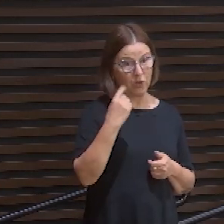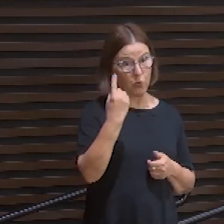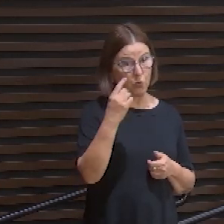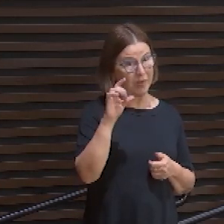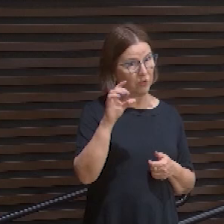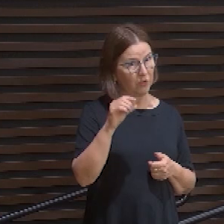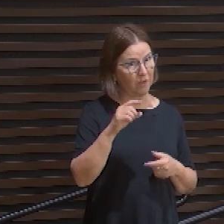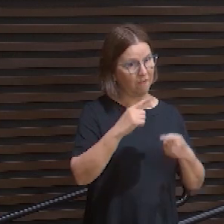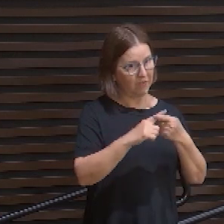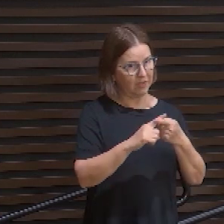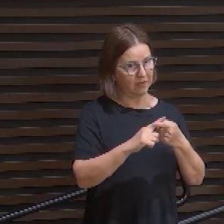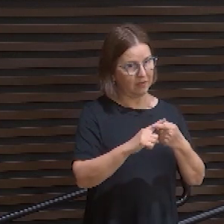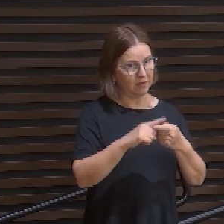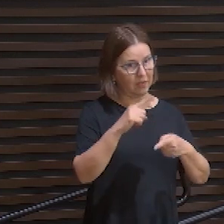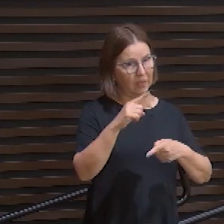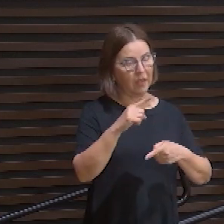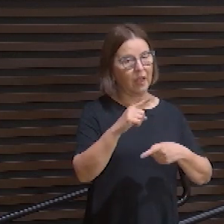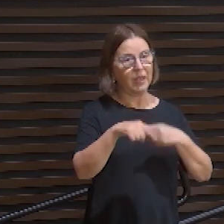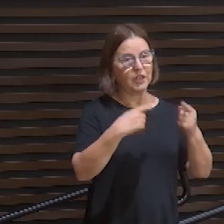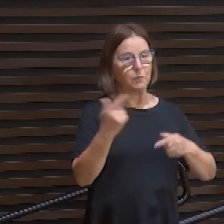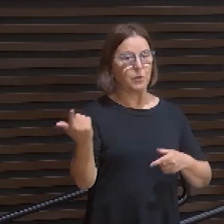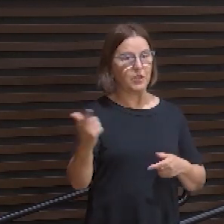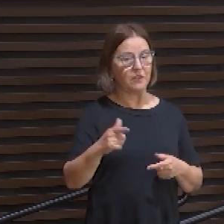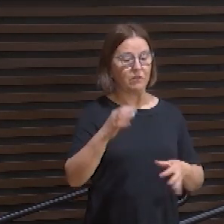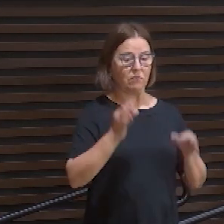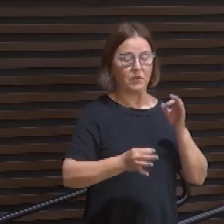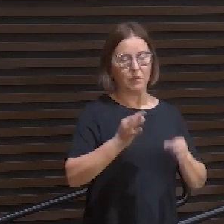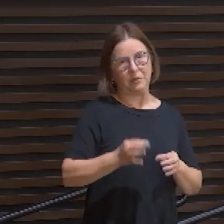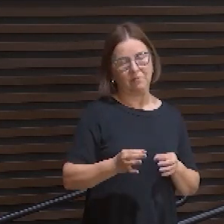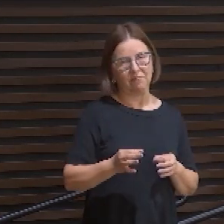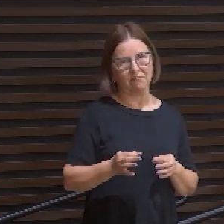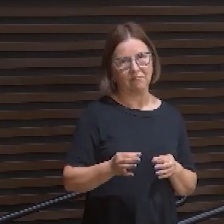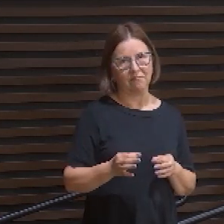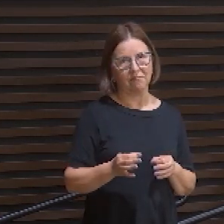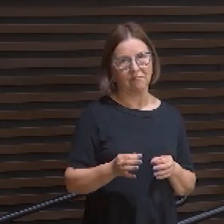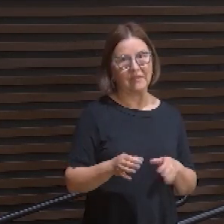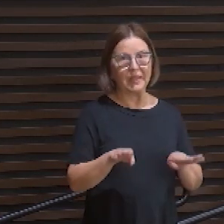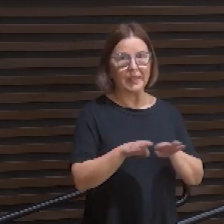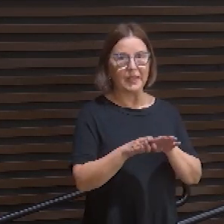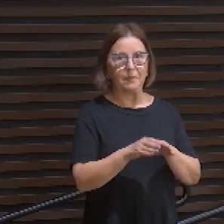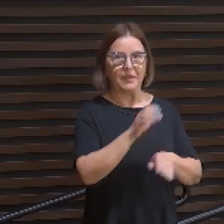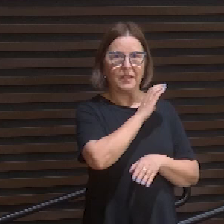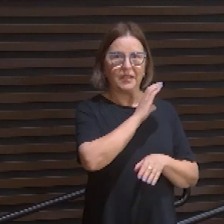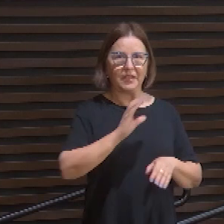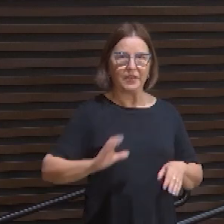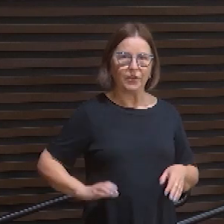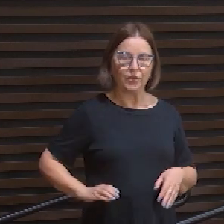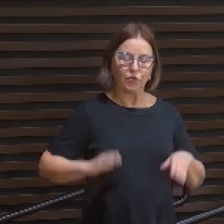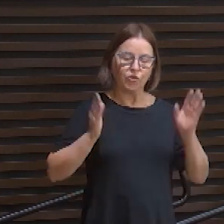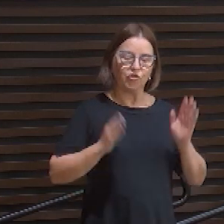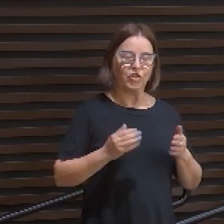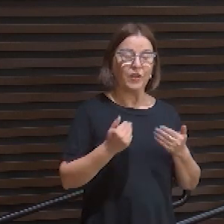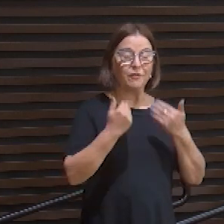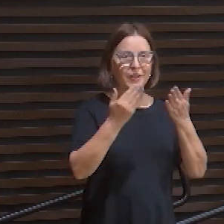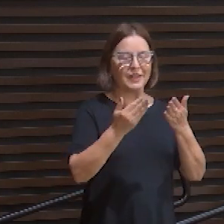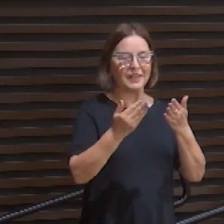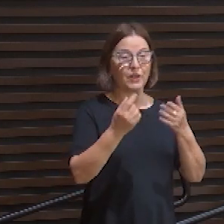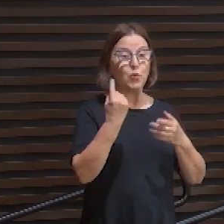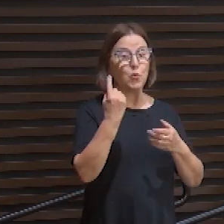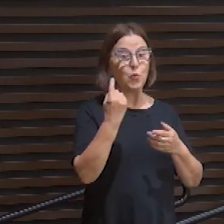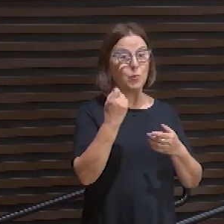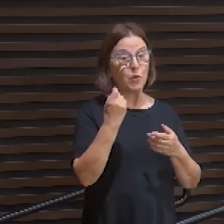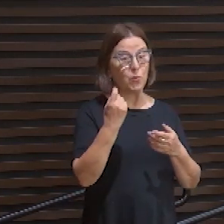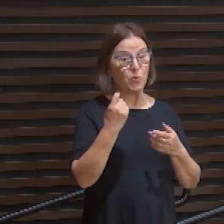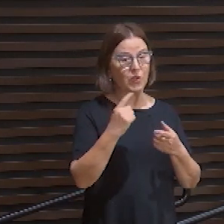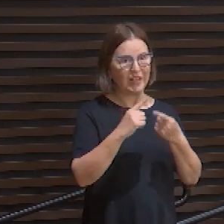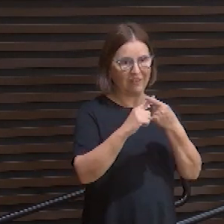assim também Cristo, tendo oferecido uma vez para sempre,